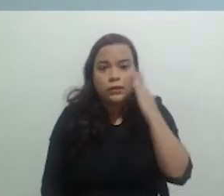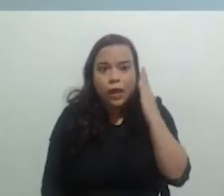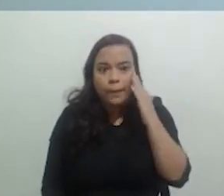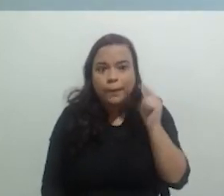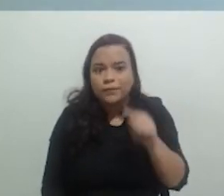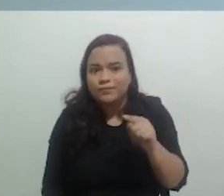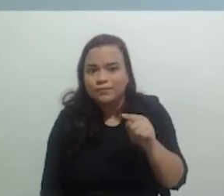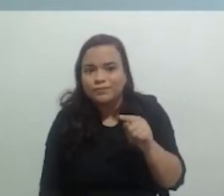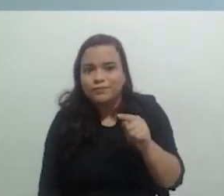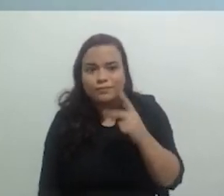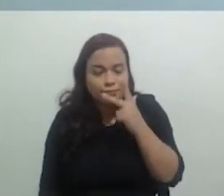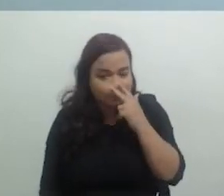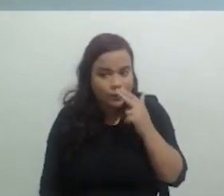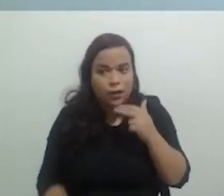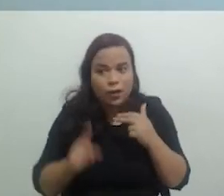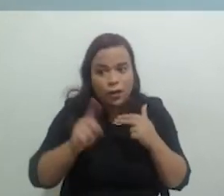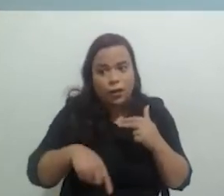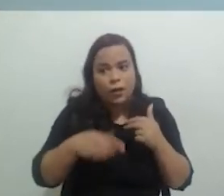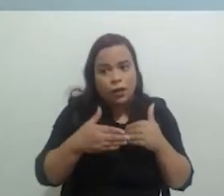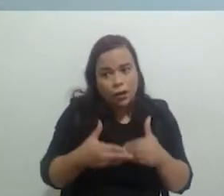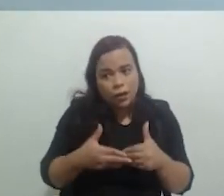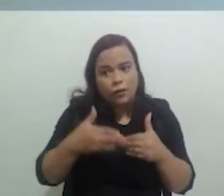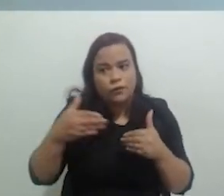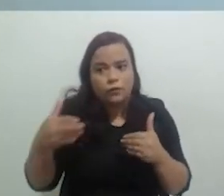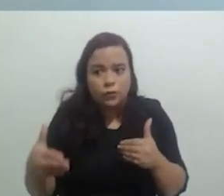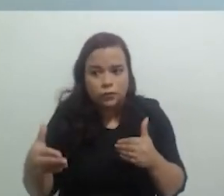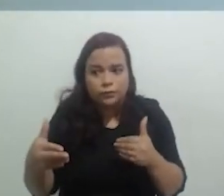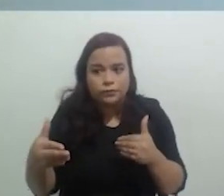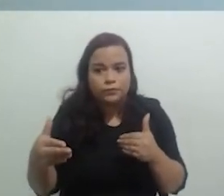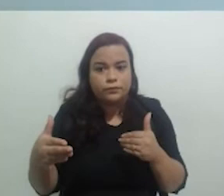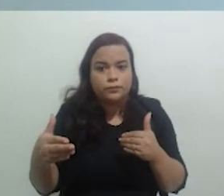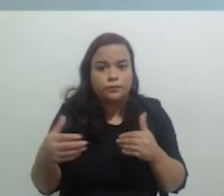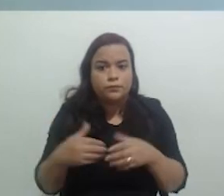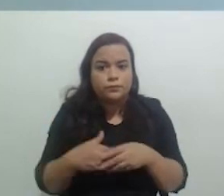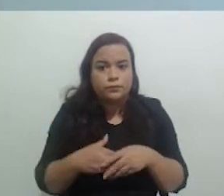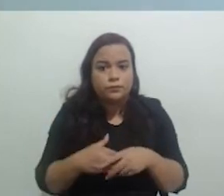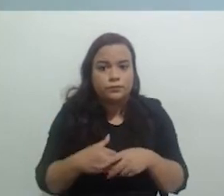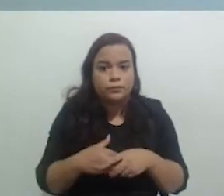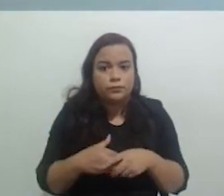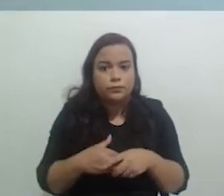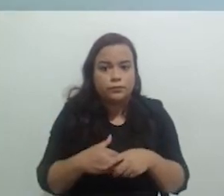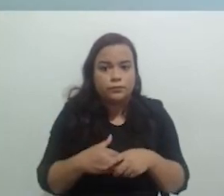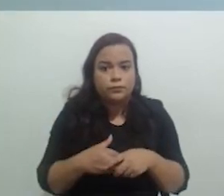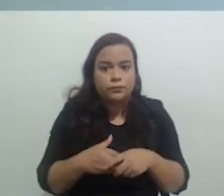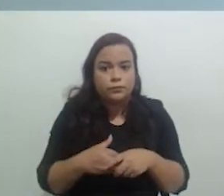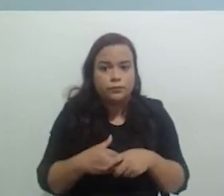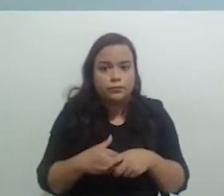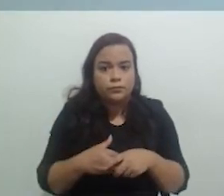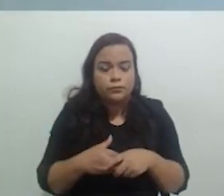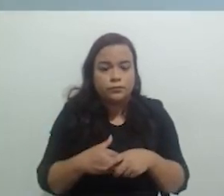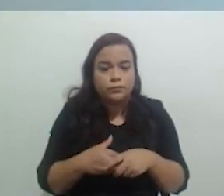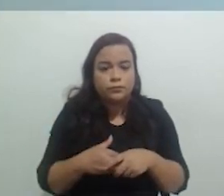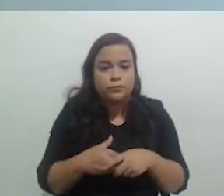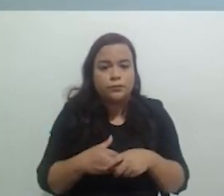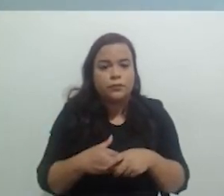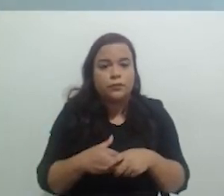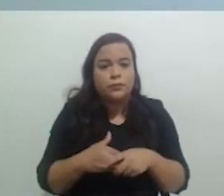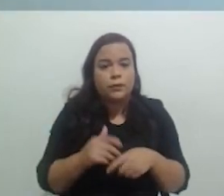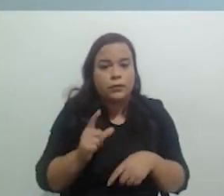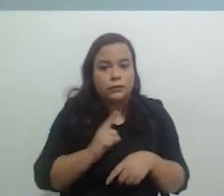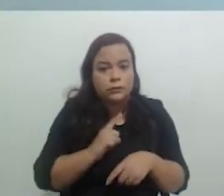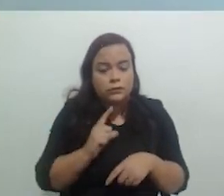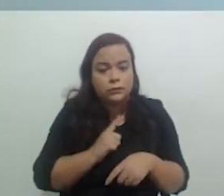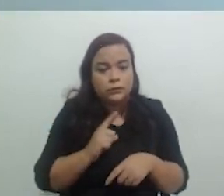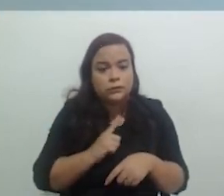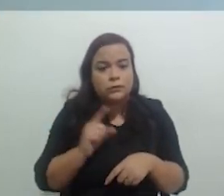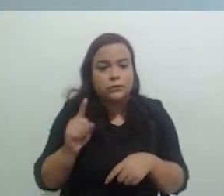revogar os atos da presidência e corregedoria. Tem dois atos aí, tem o de de Rio do Fogo com